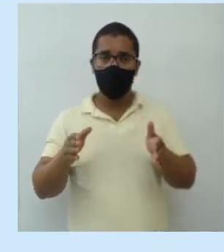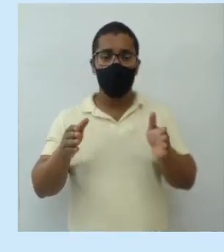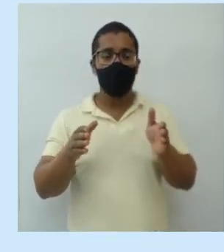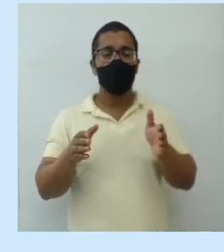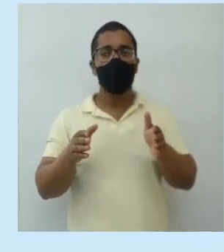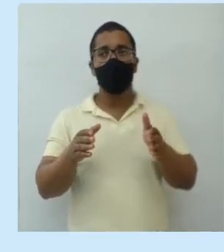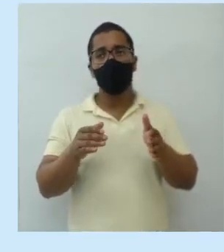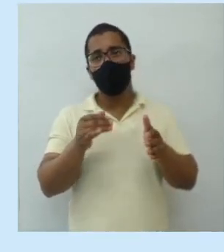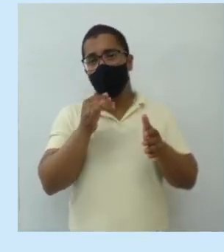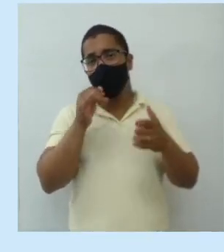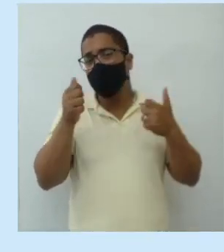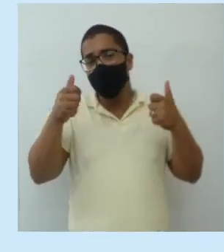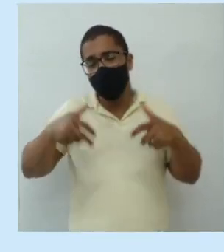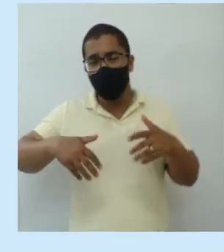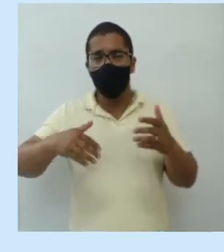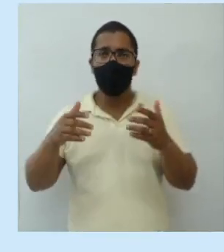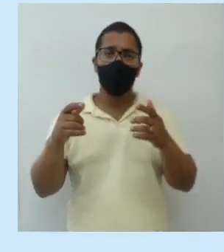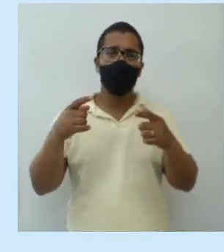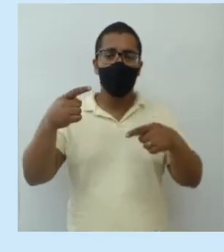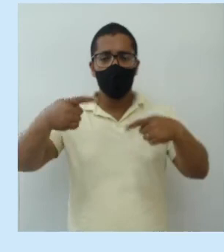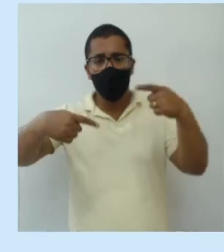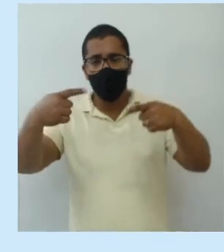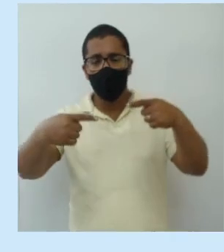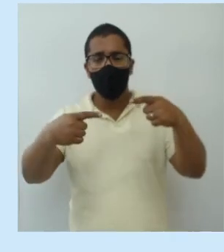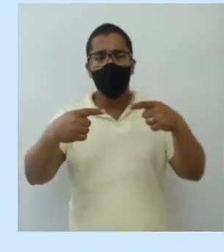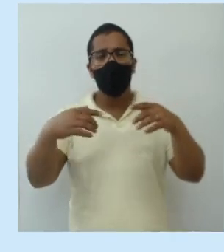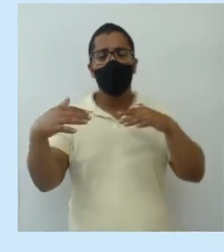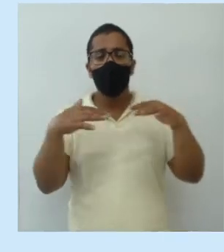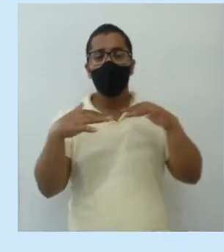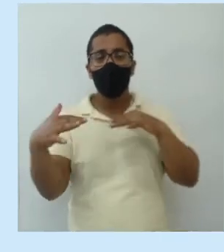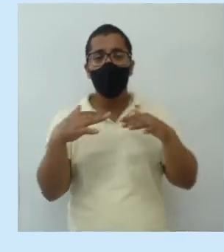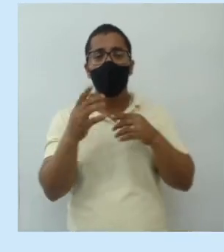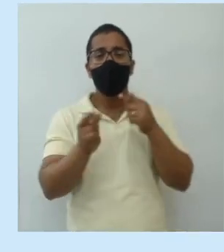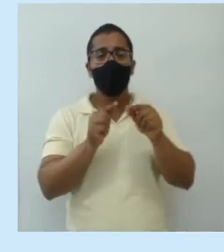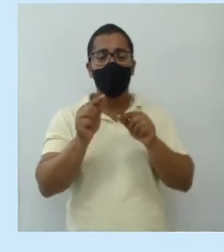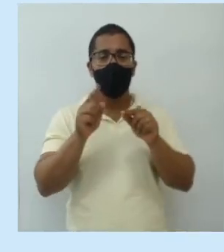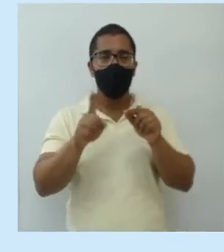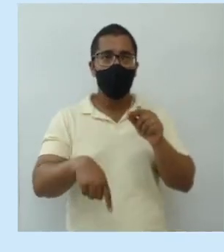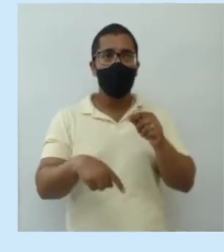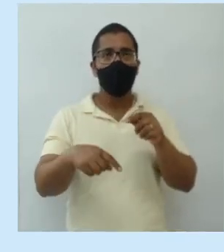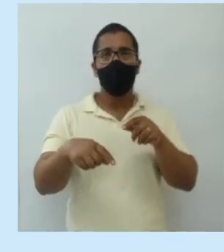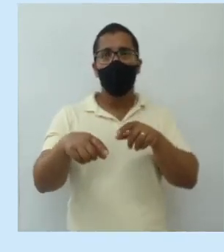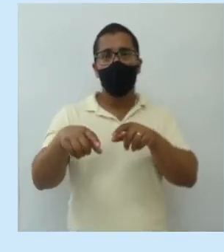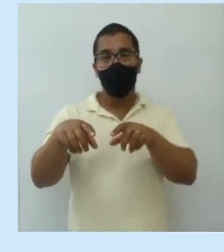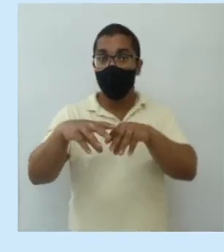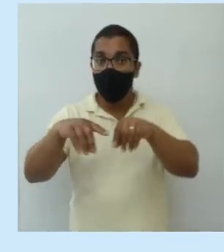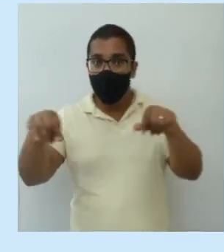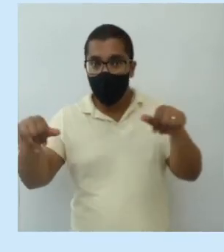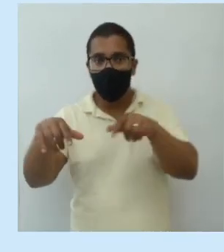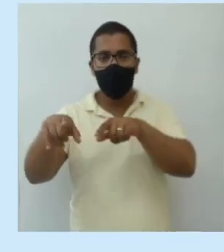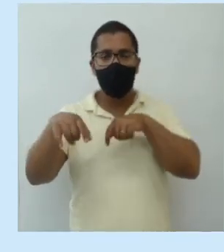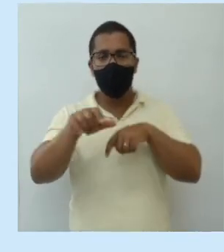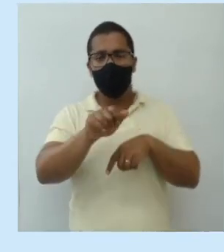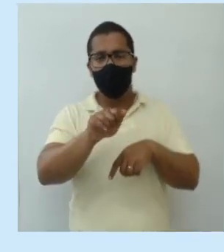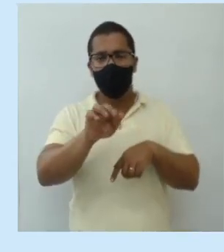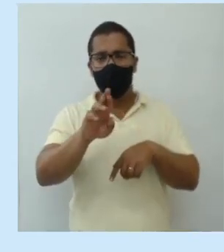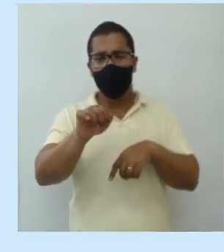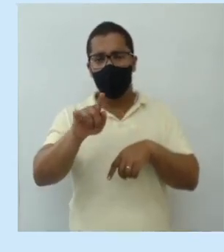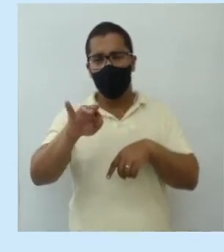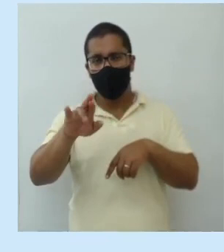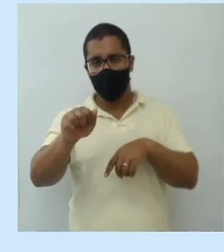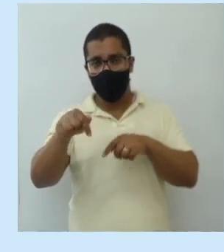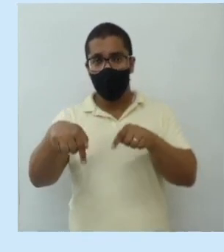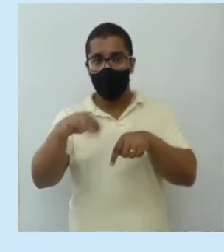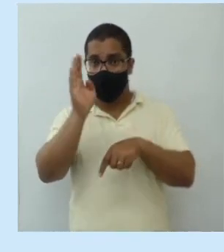propõe um debate sobre questões estruturais, que é a questão agrária no nosso país. Então, nós temos